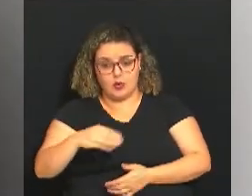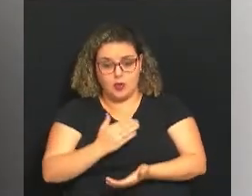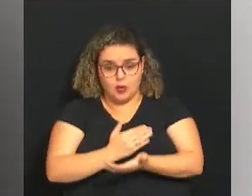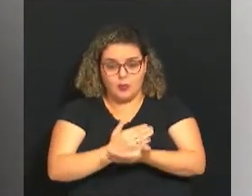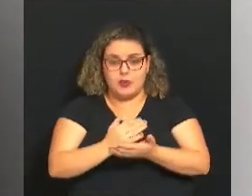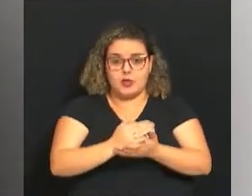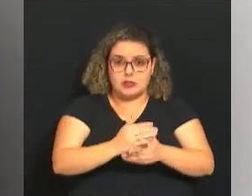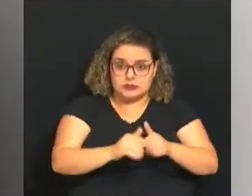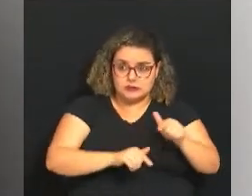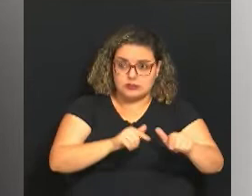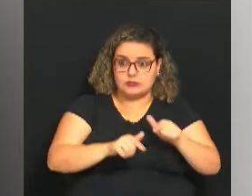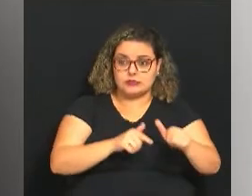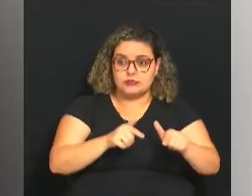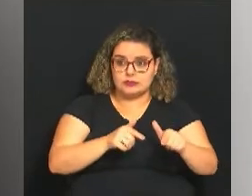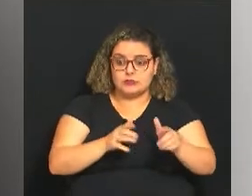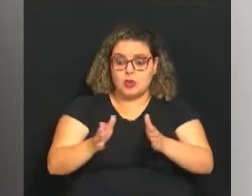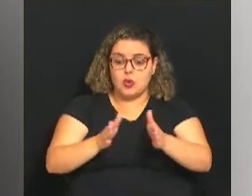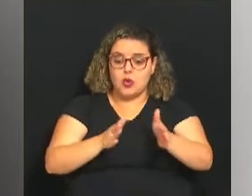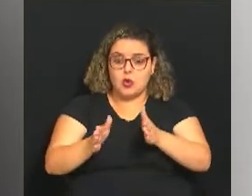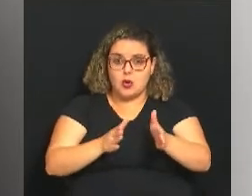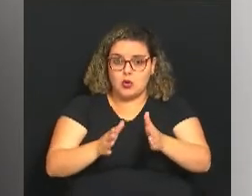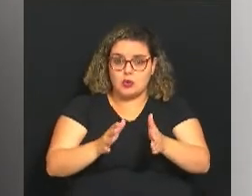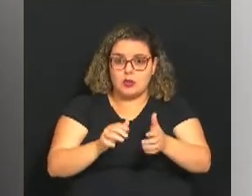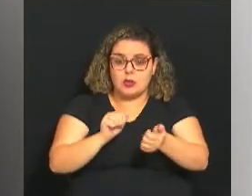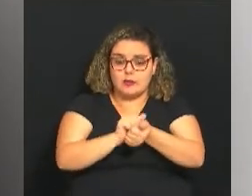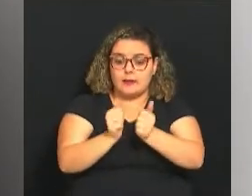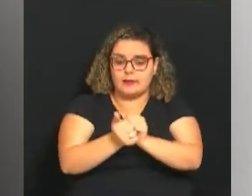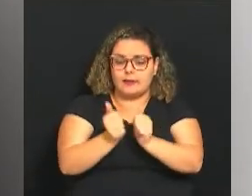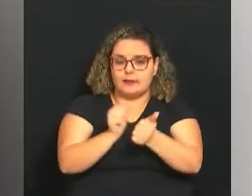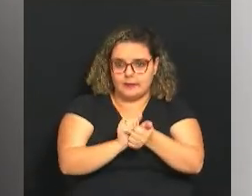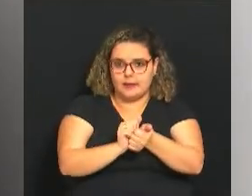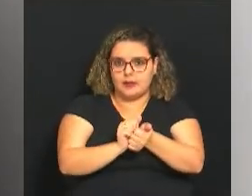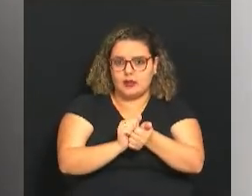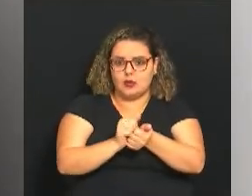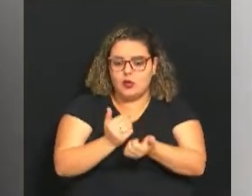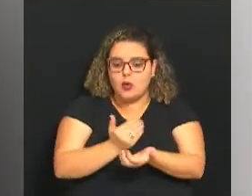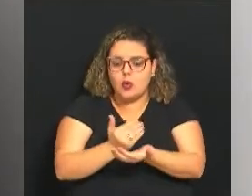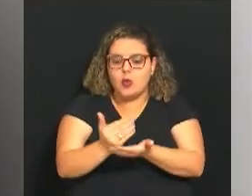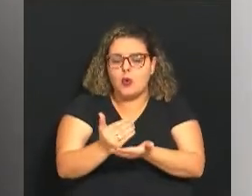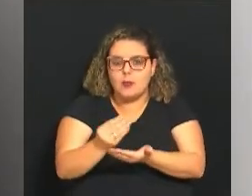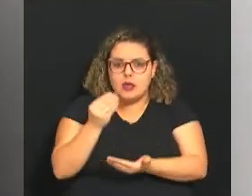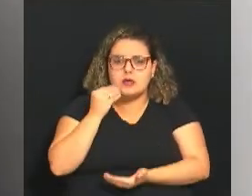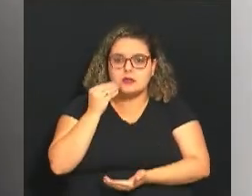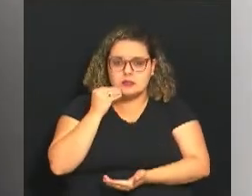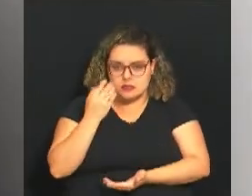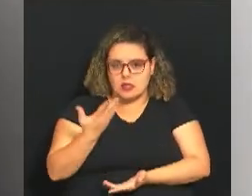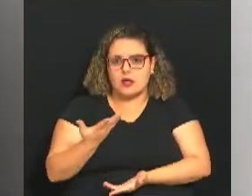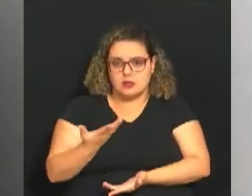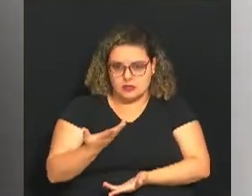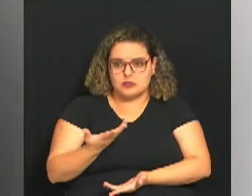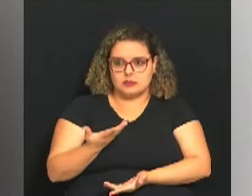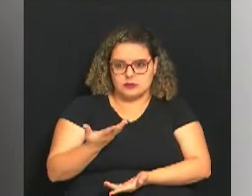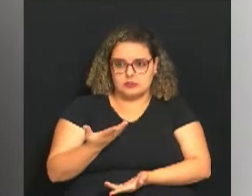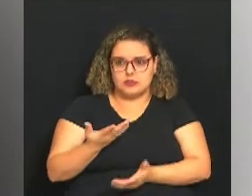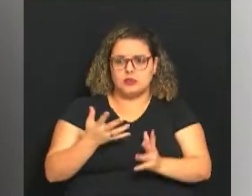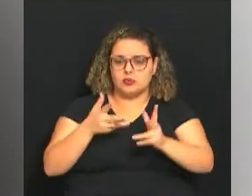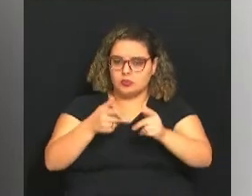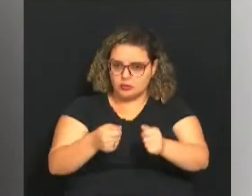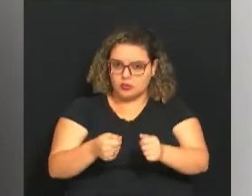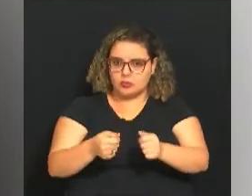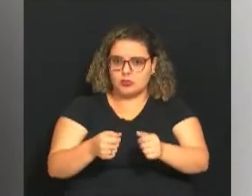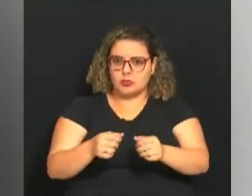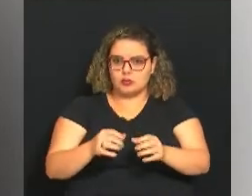passam o que a gente chama até de uma fase de comissionamento, que é a fase em que você vai testar e ajustar todo o funcionamento,